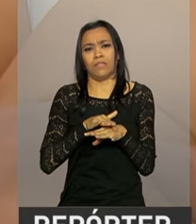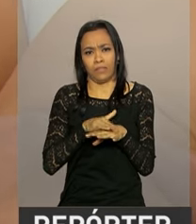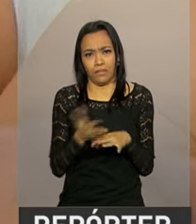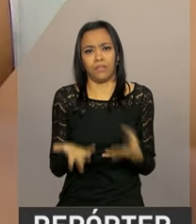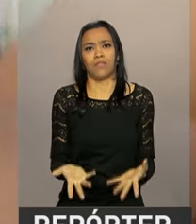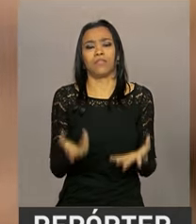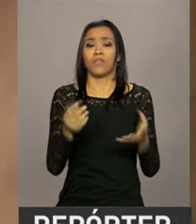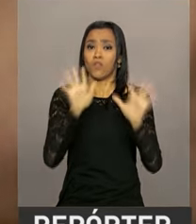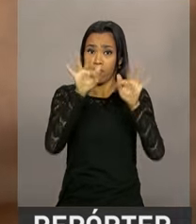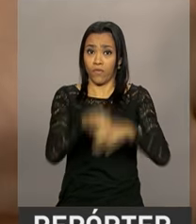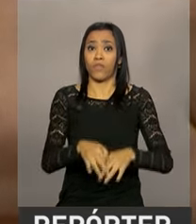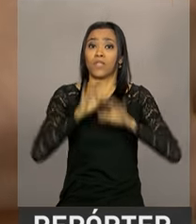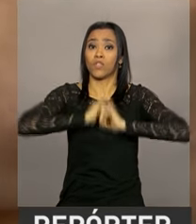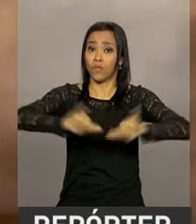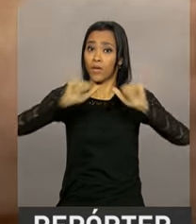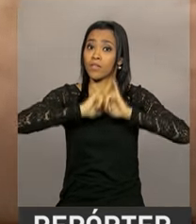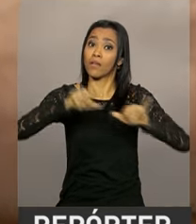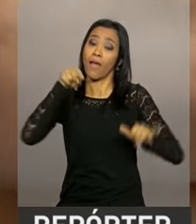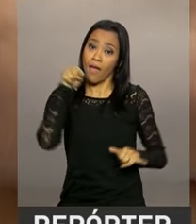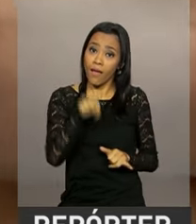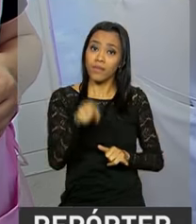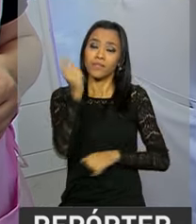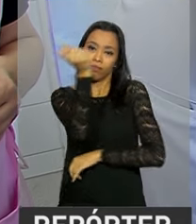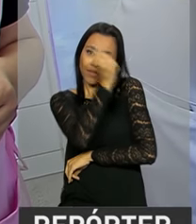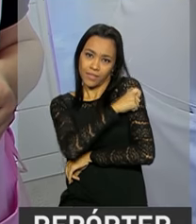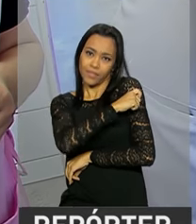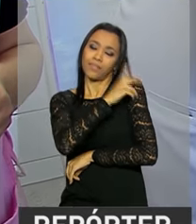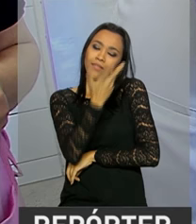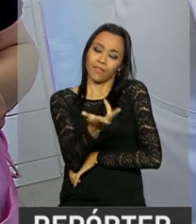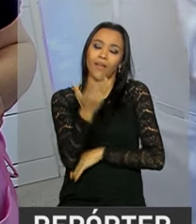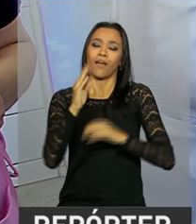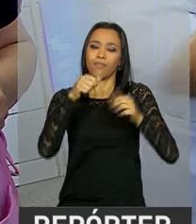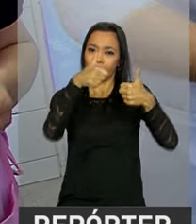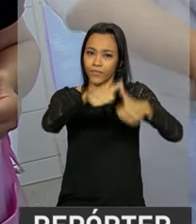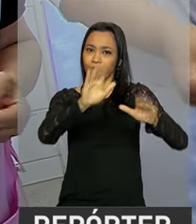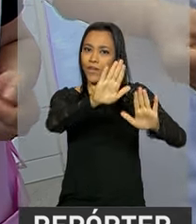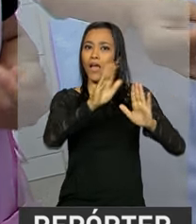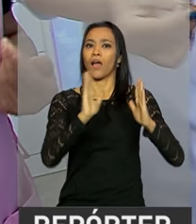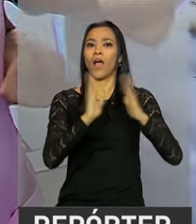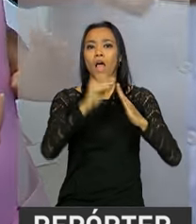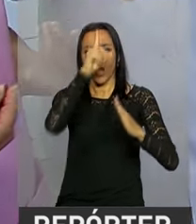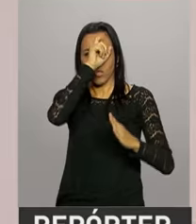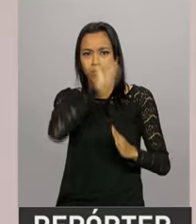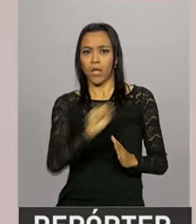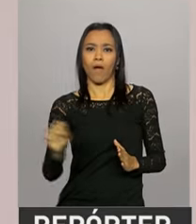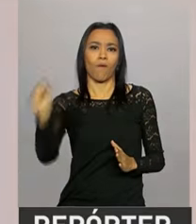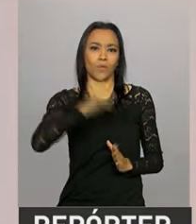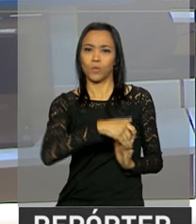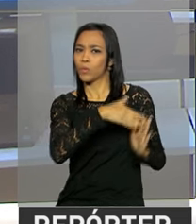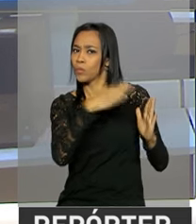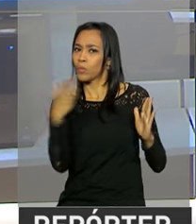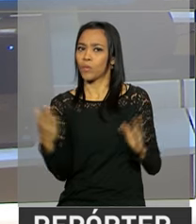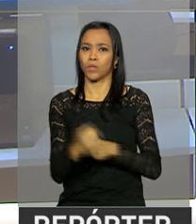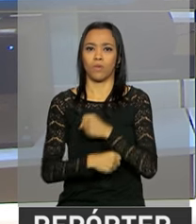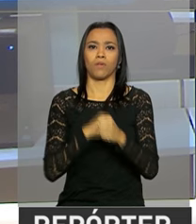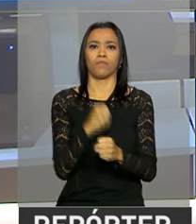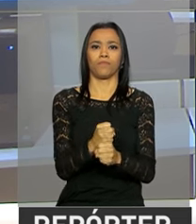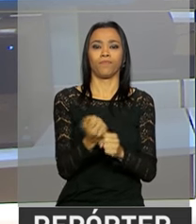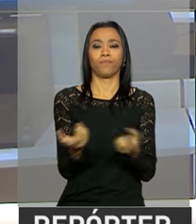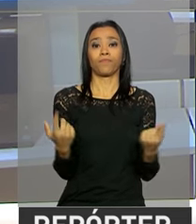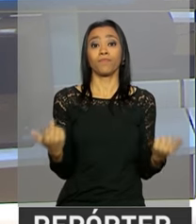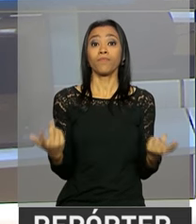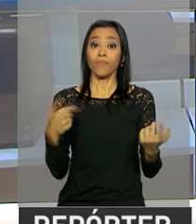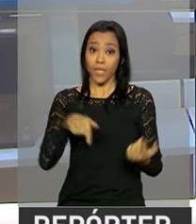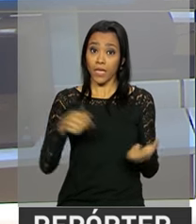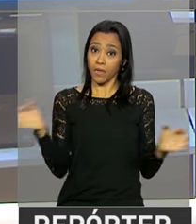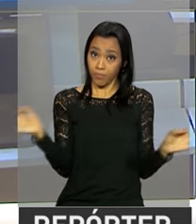mesmo com o fim da campanha estas vacinas estarão disponíveis na Rede Pública de saúde durante todo o ano e o repórter